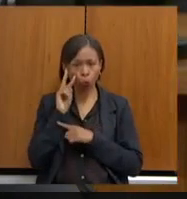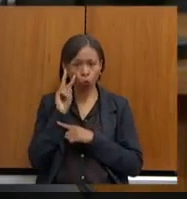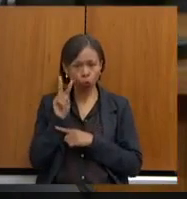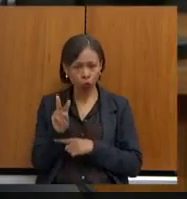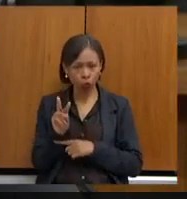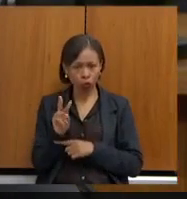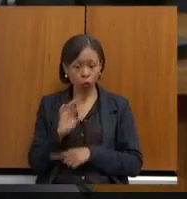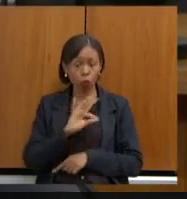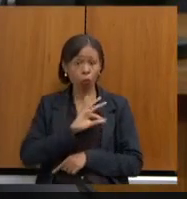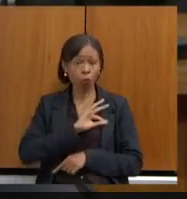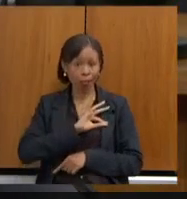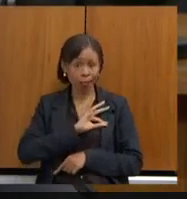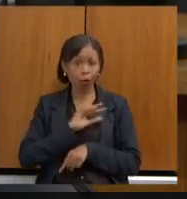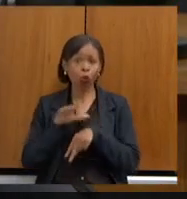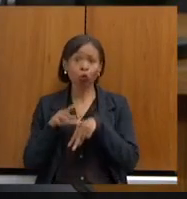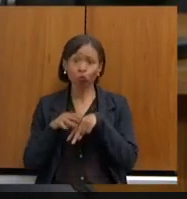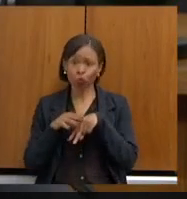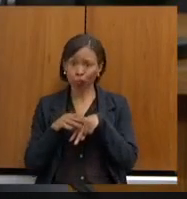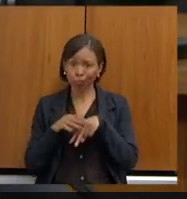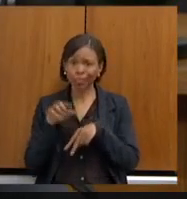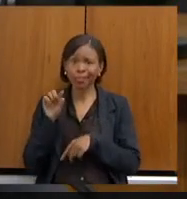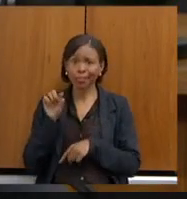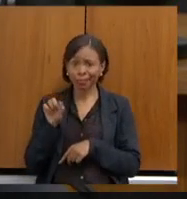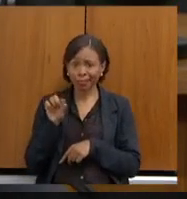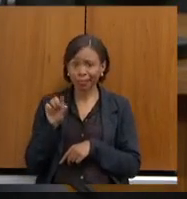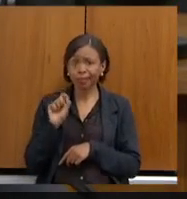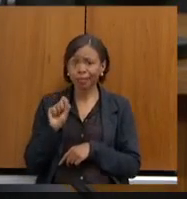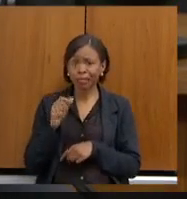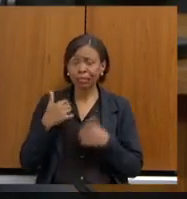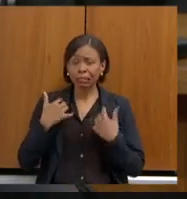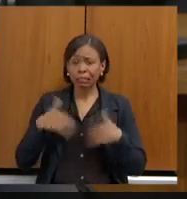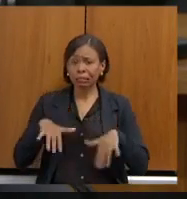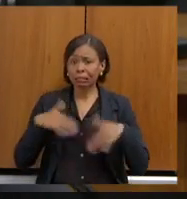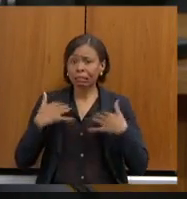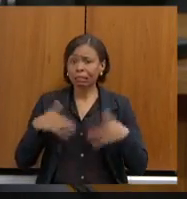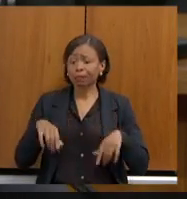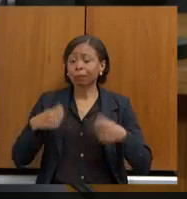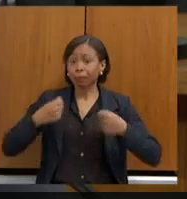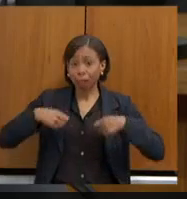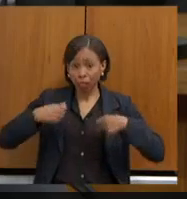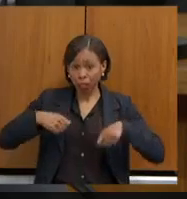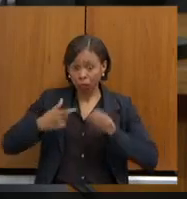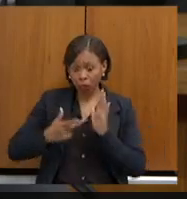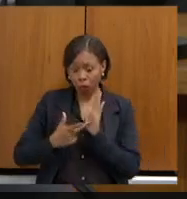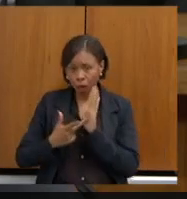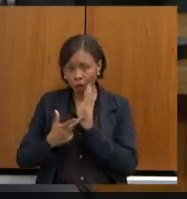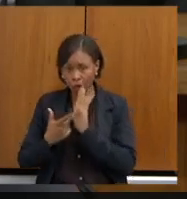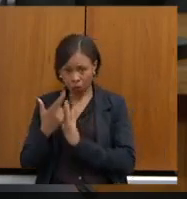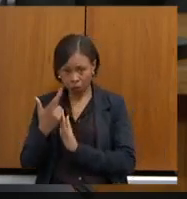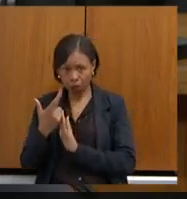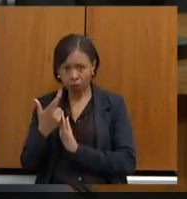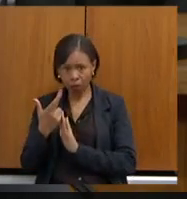e foi um drama para ele tinha que fazer uma cirurgia e foi dramático